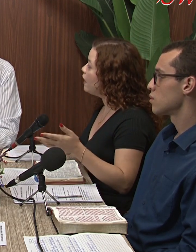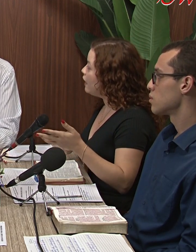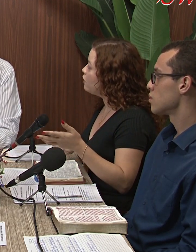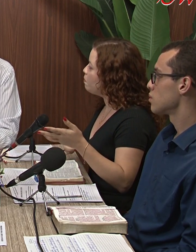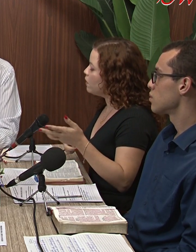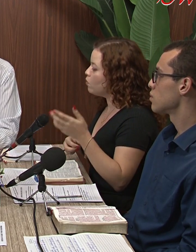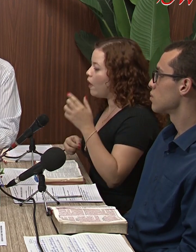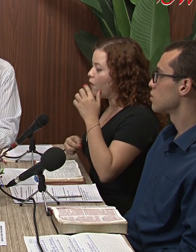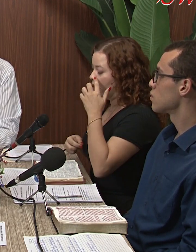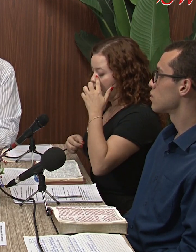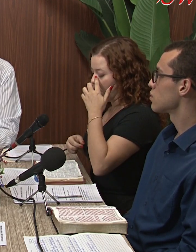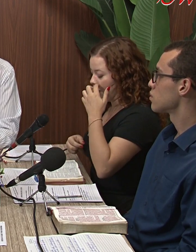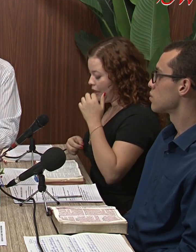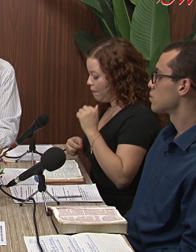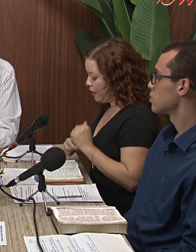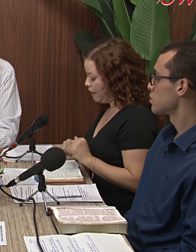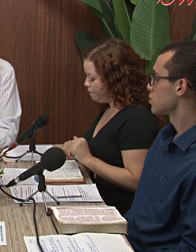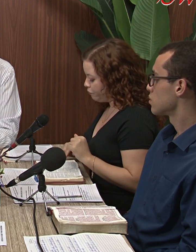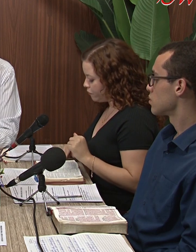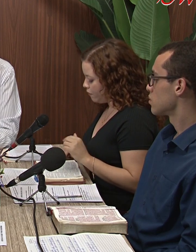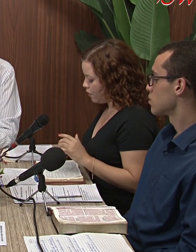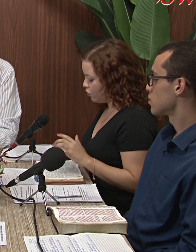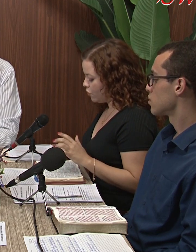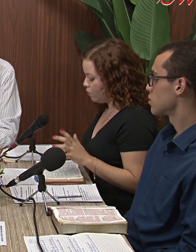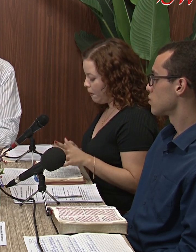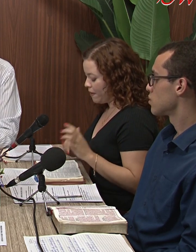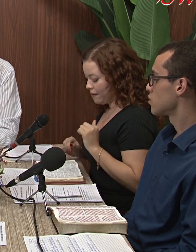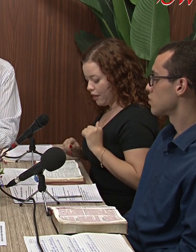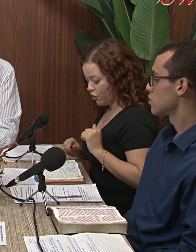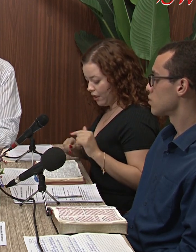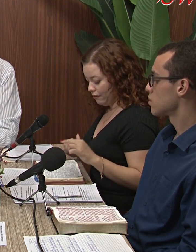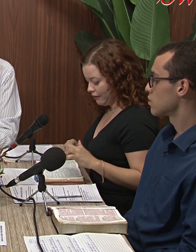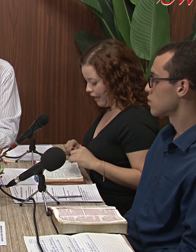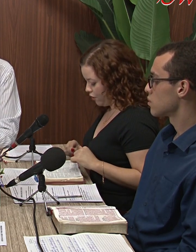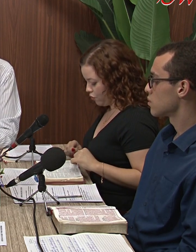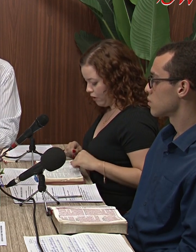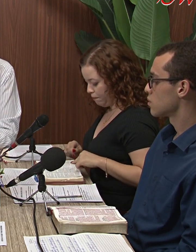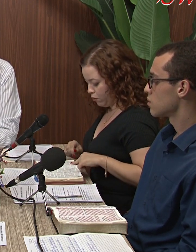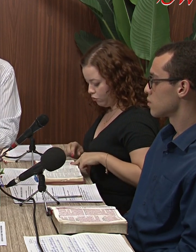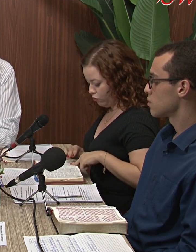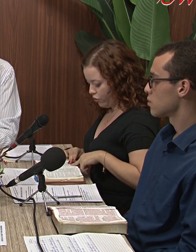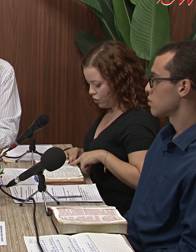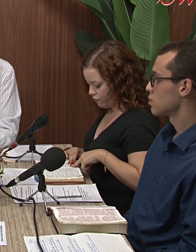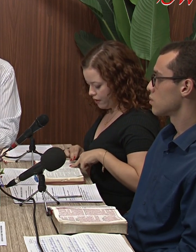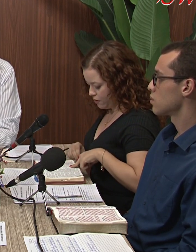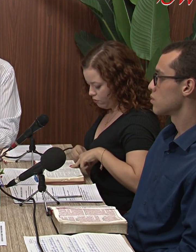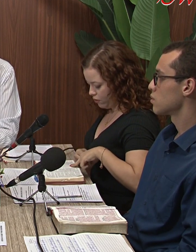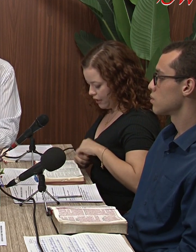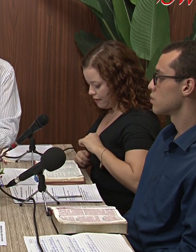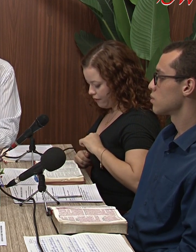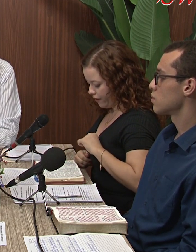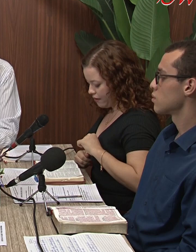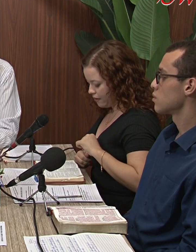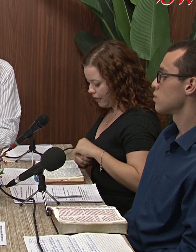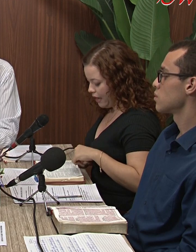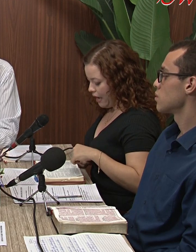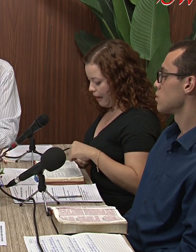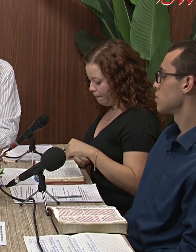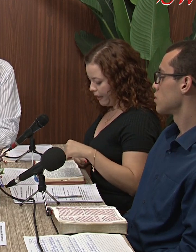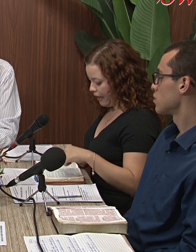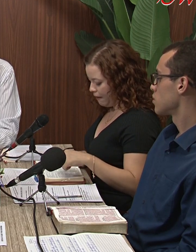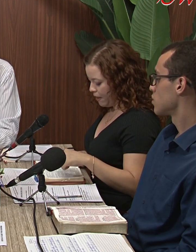distanciamento espiritual, né? E eu até lembrei de uma passagem em Cantares, no capítulo 2, versículo 15, que fala